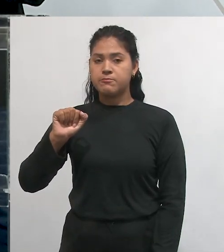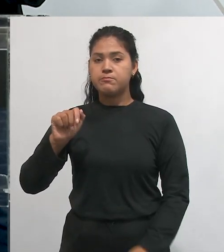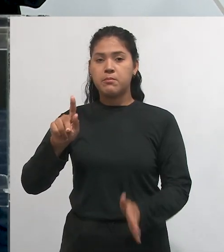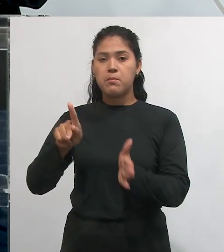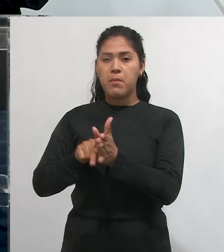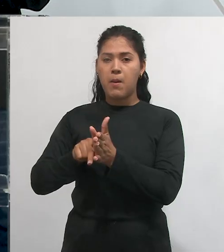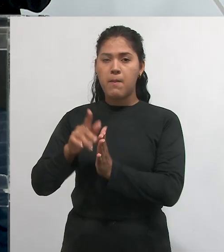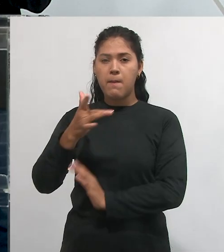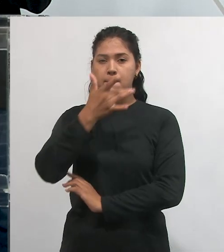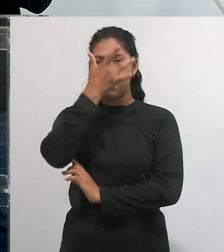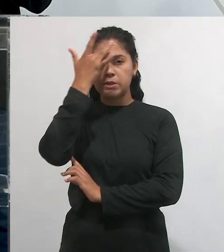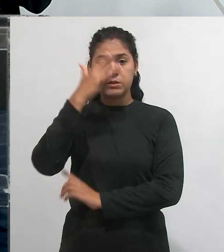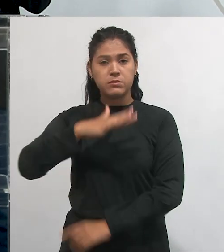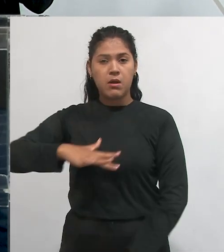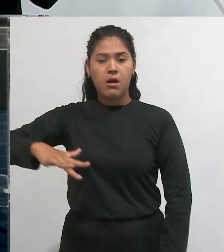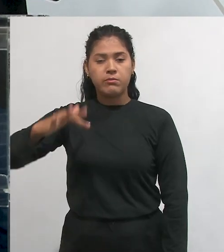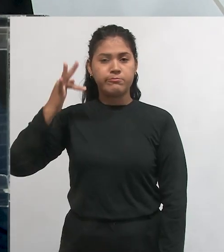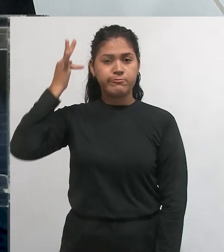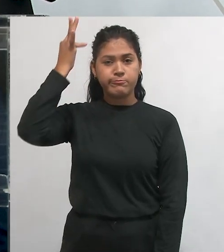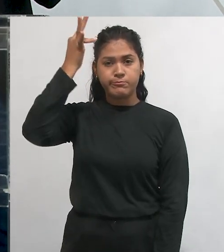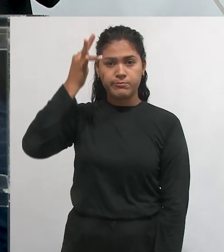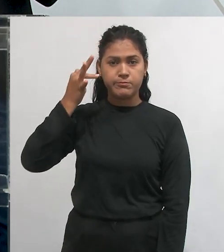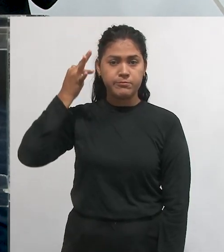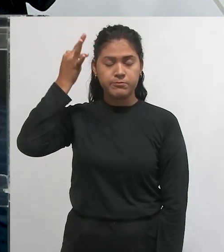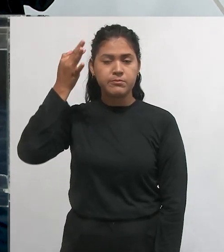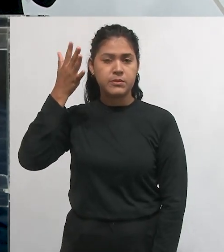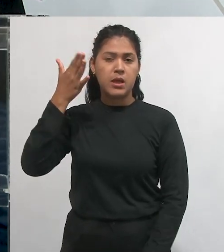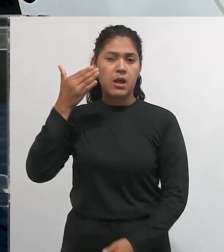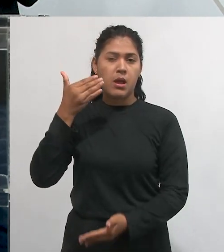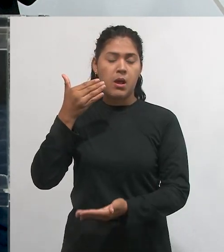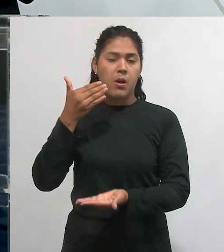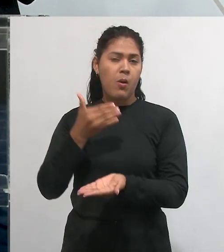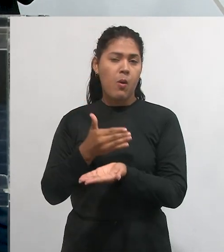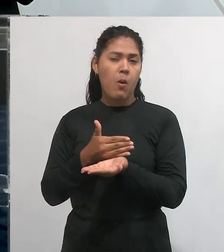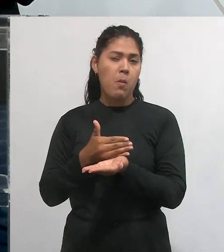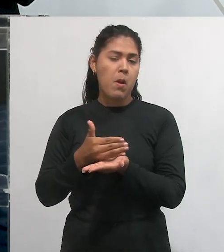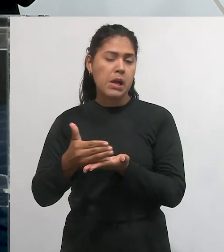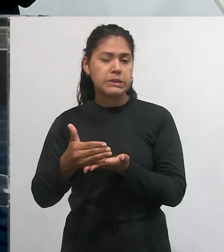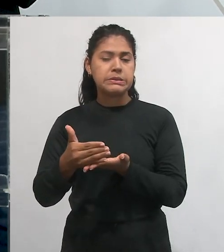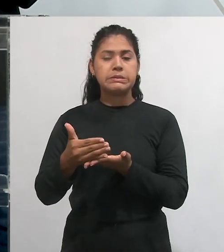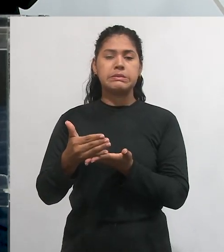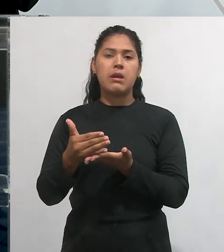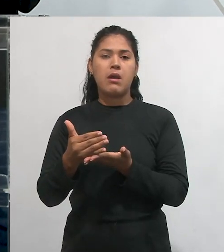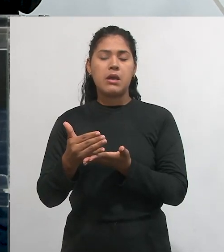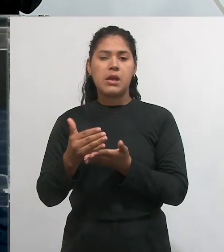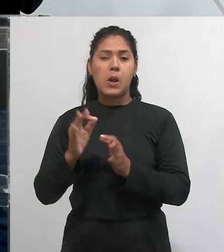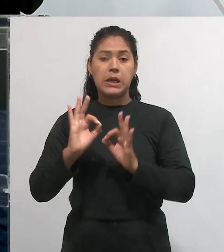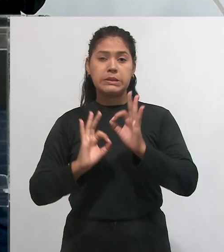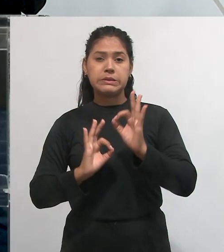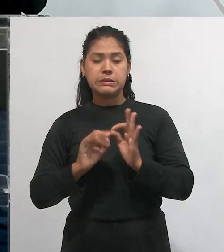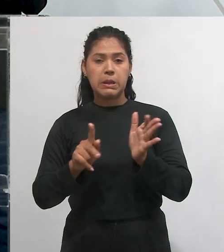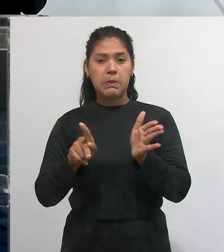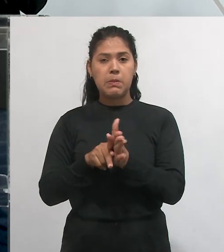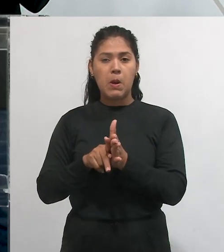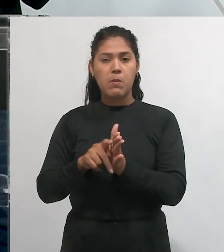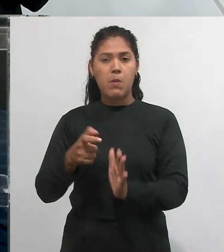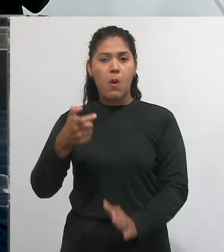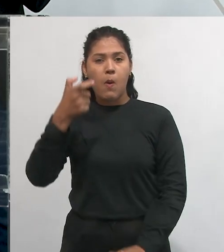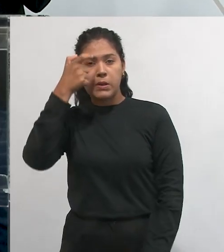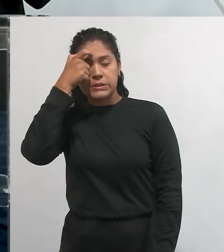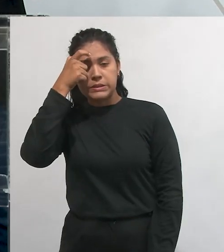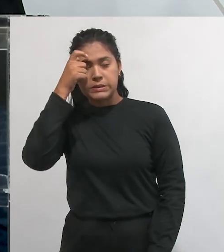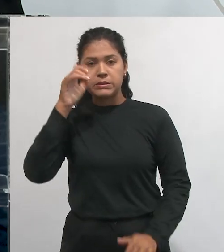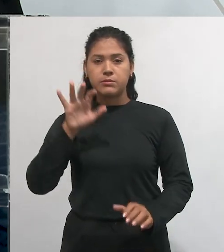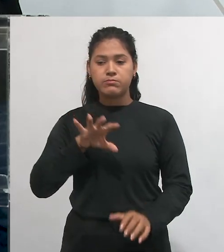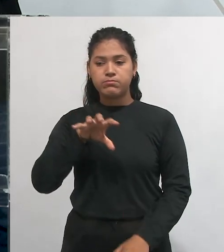ditos filósofos. E aí se cria um arcabouço lógico para justificar um tipo